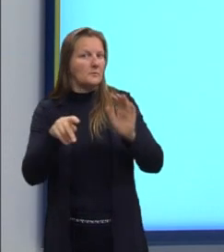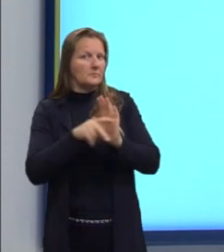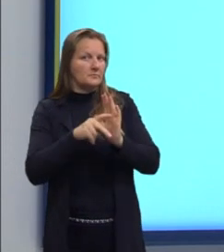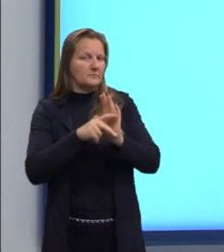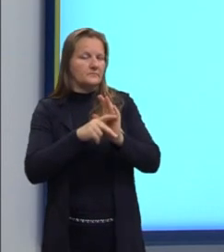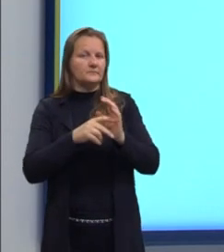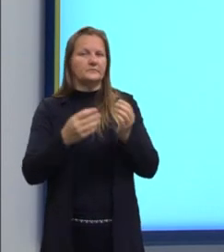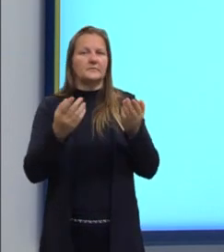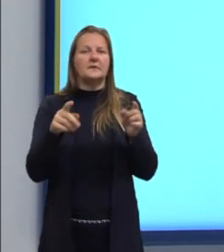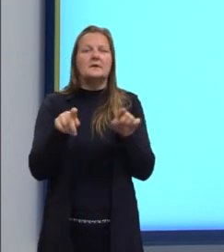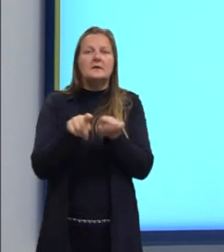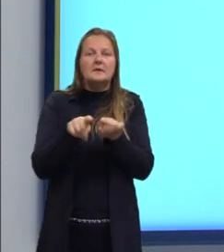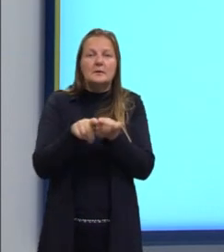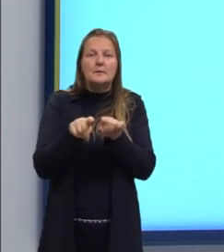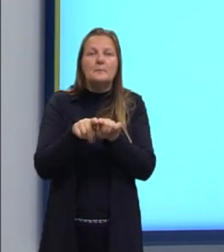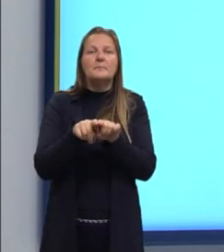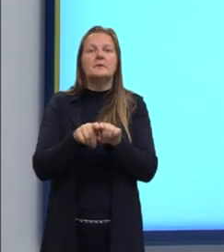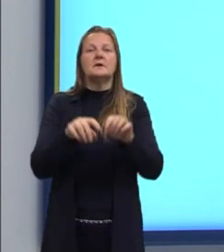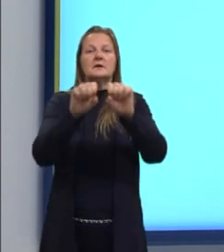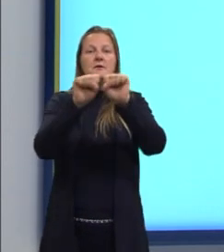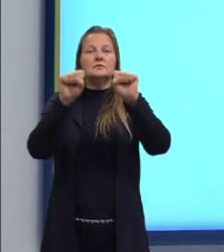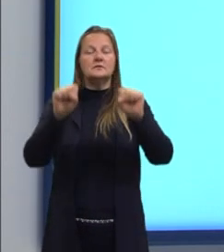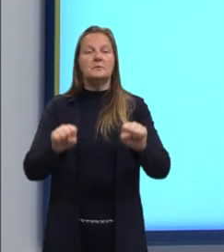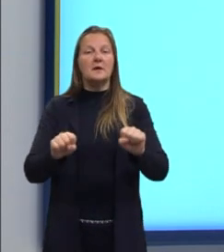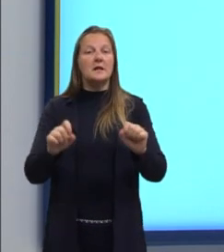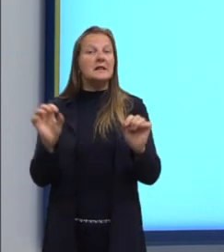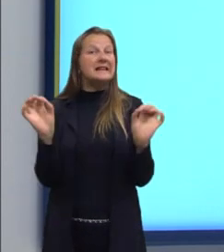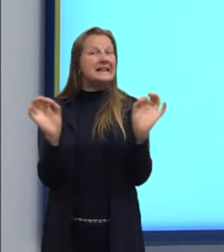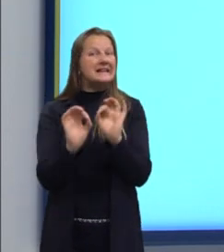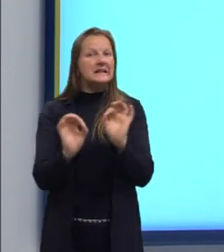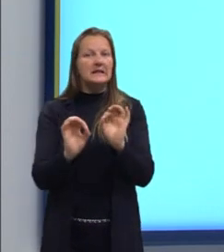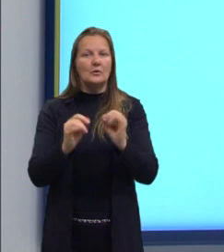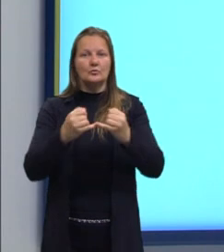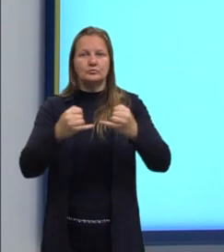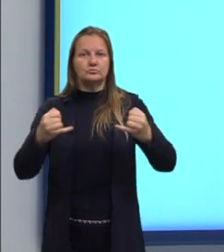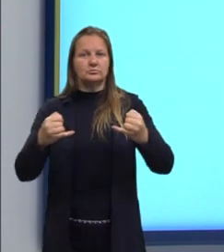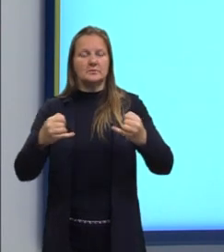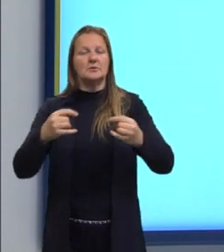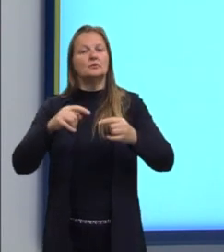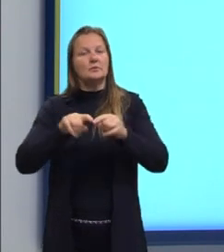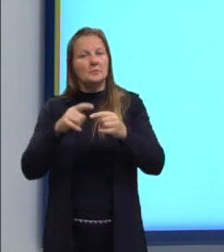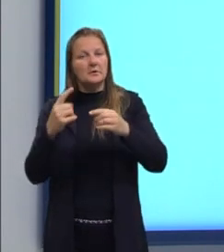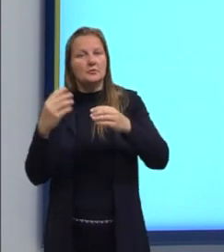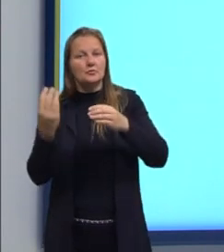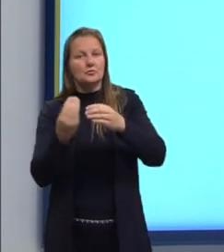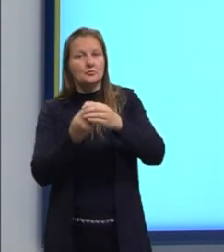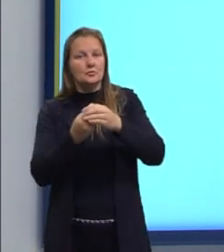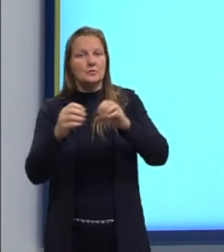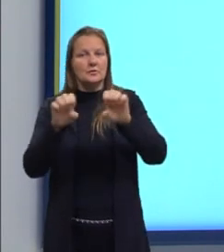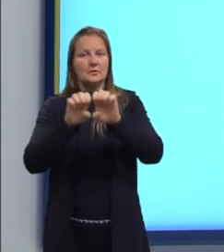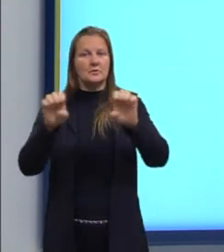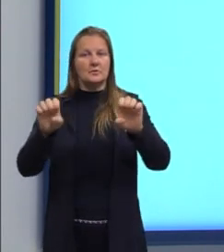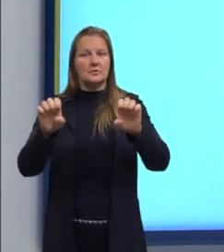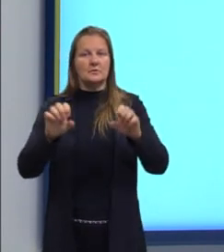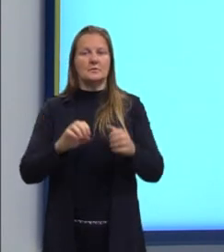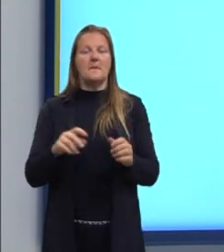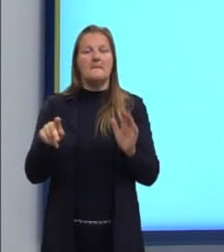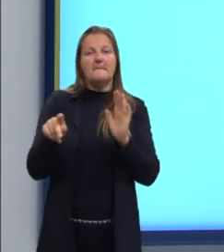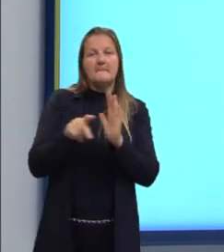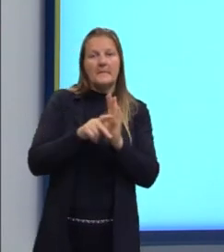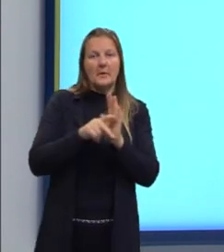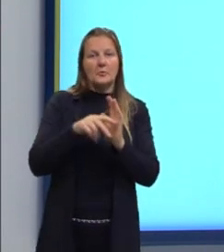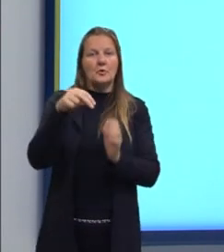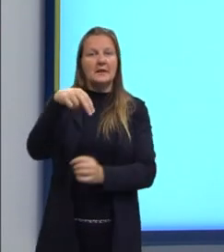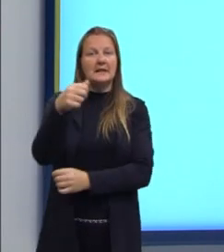nós vimos assim como sistemas não lineares Eles serão compostos de equações não lineares não